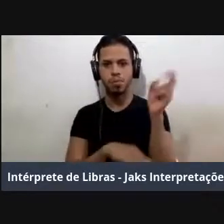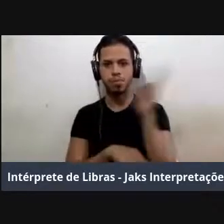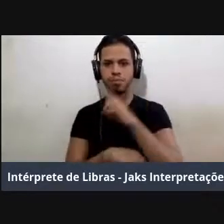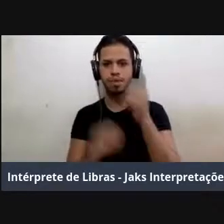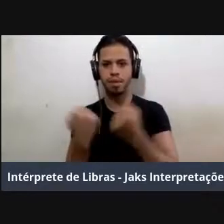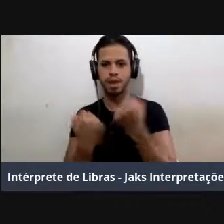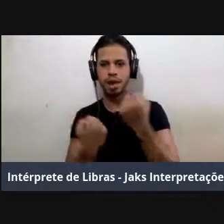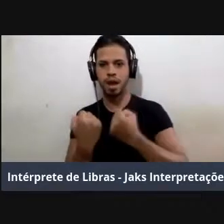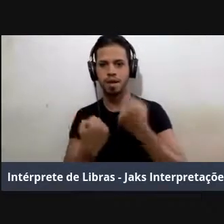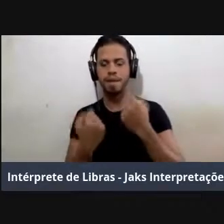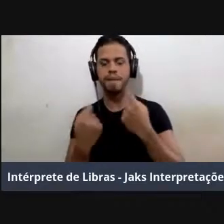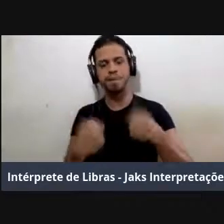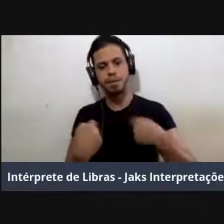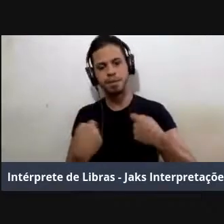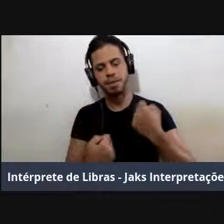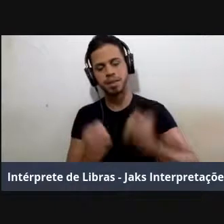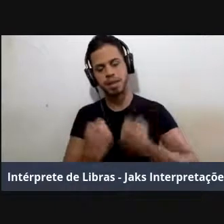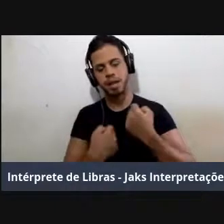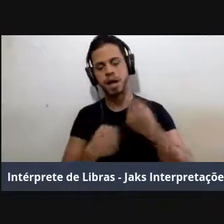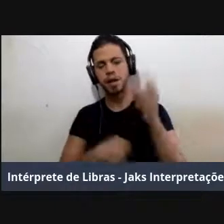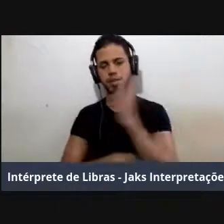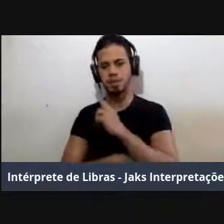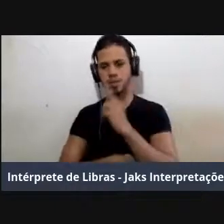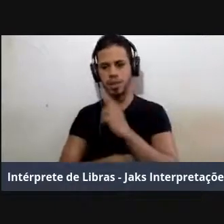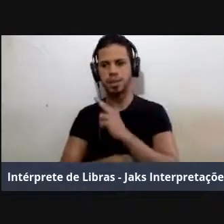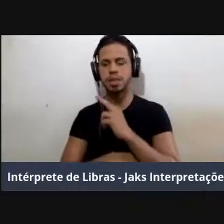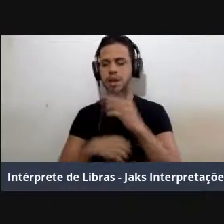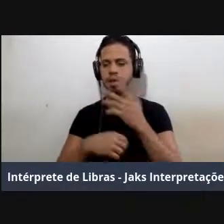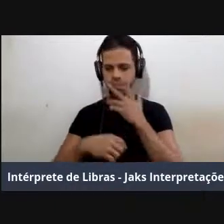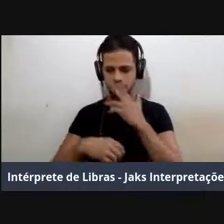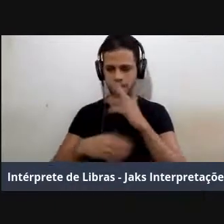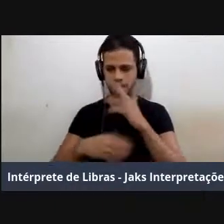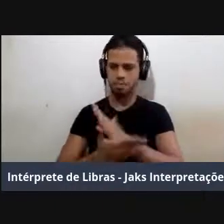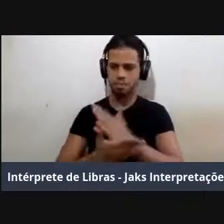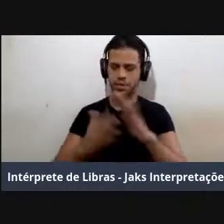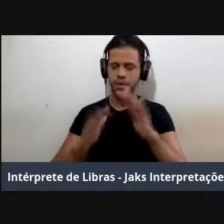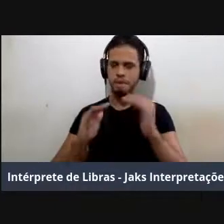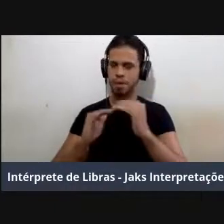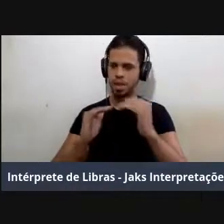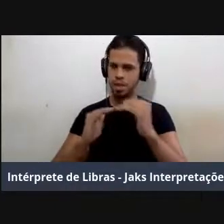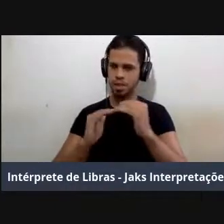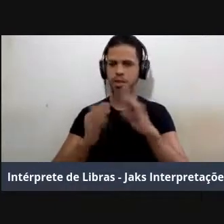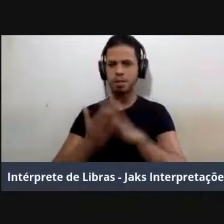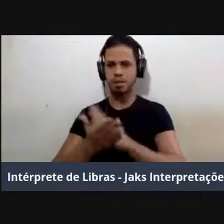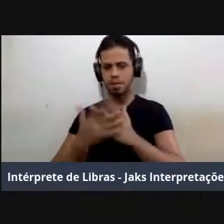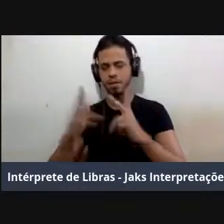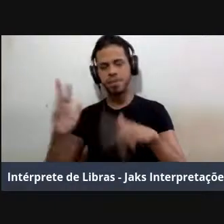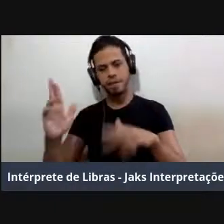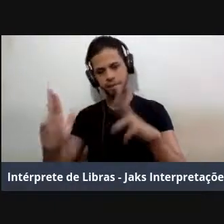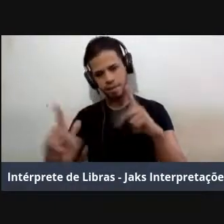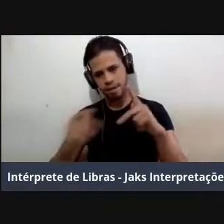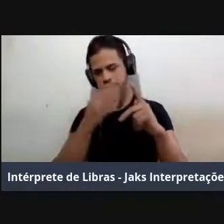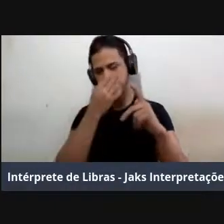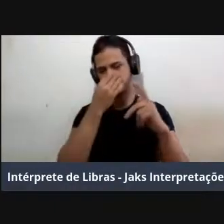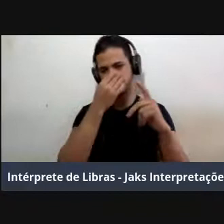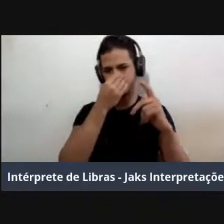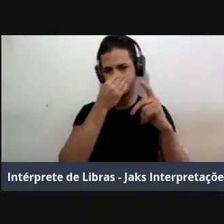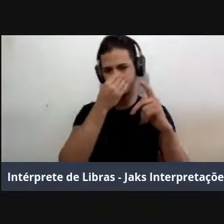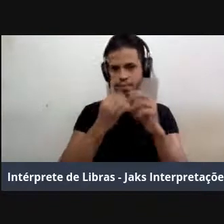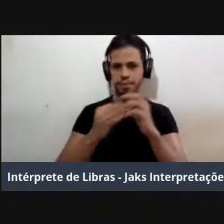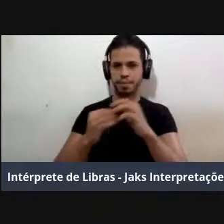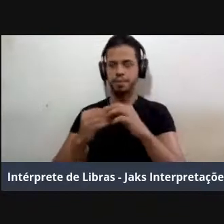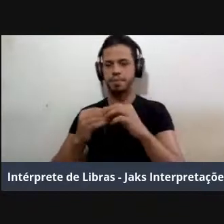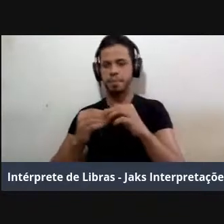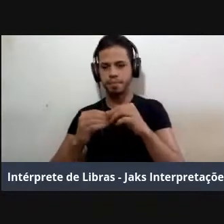tem coisas que são diferentes, isso que eu quero dizer, né? De repente vocês poderiam comentar sobre isso. Olha, vou pelo passo da